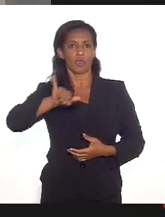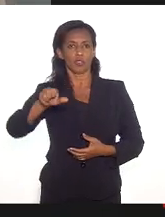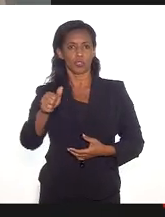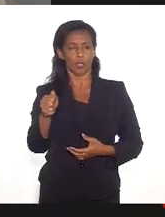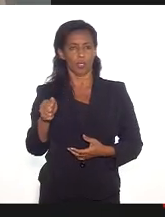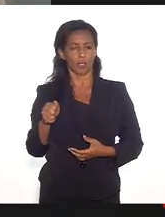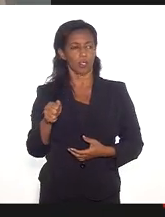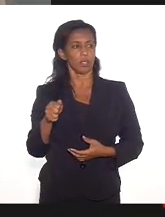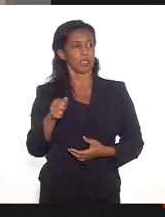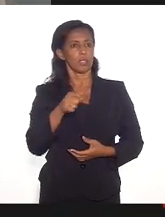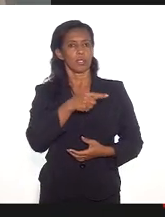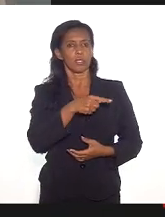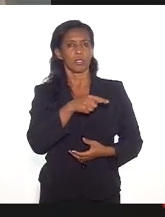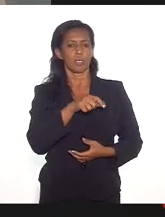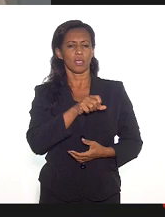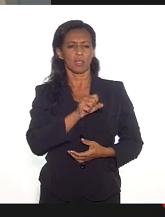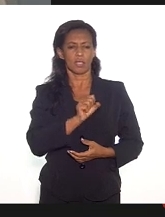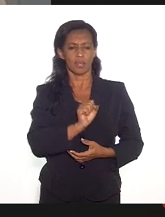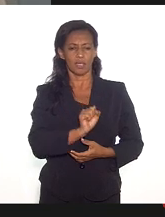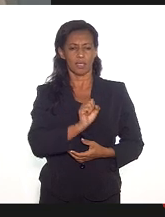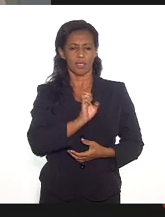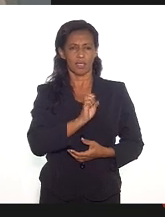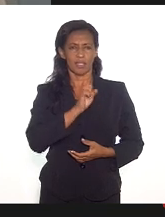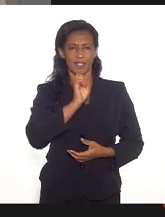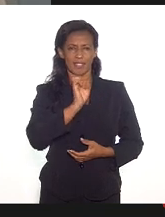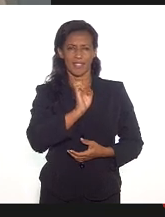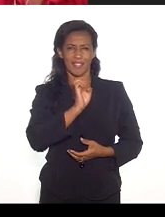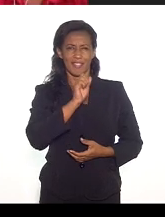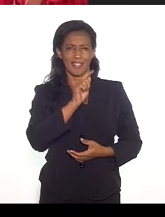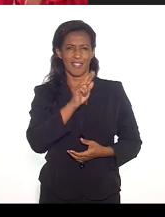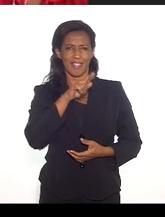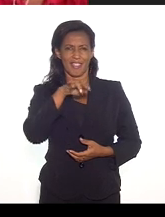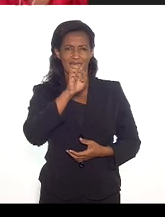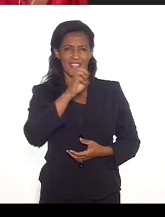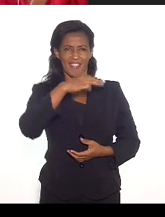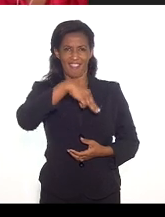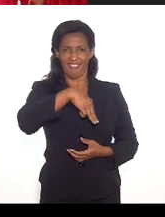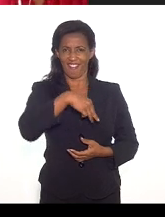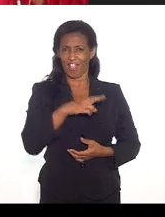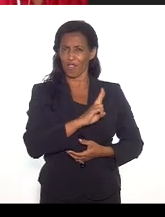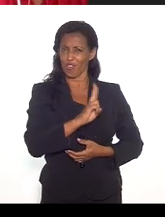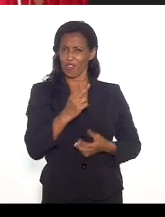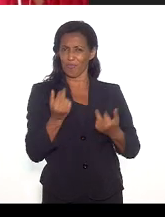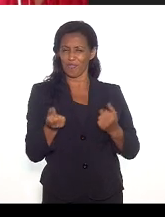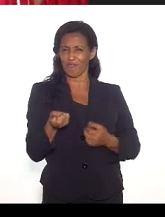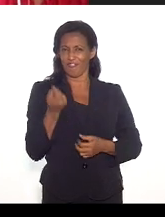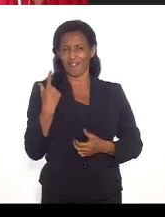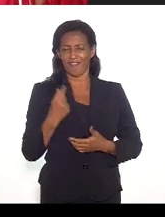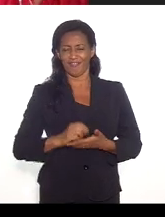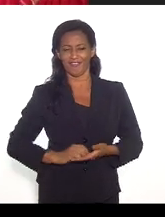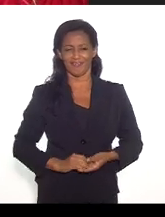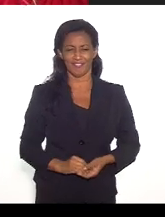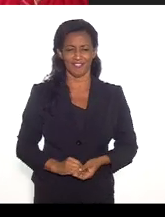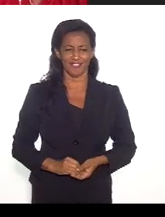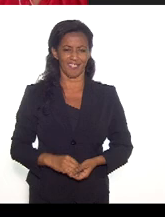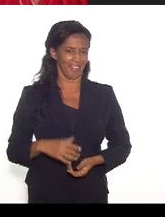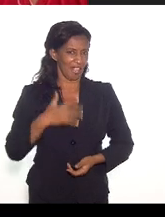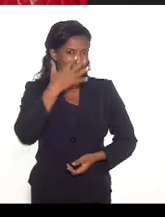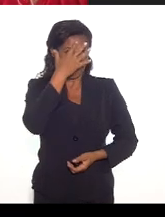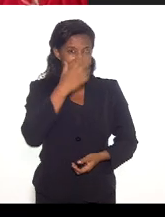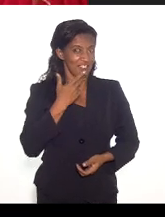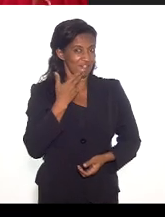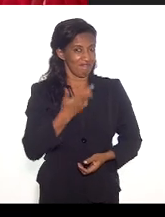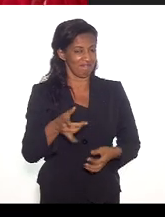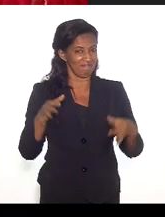senhor Seguin Stephen. Isso. É um nome diferente, não sei se falei